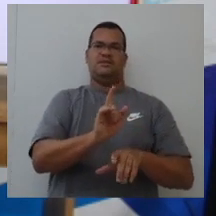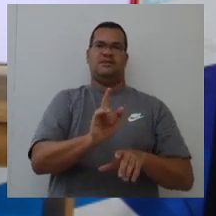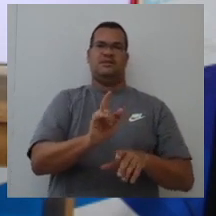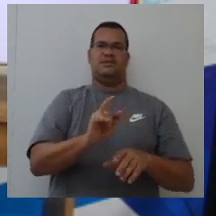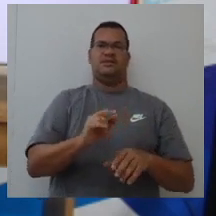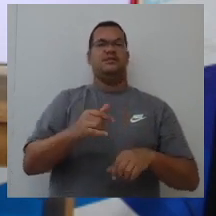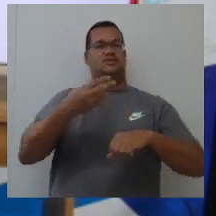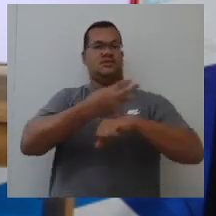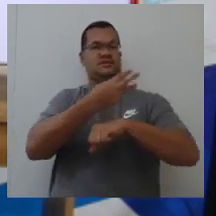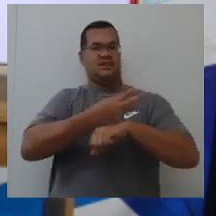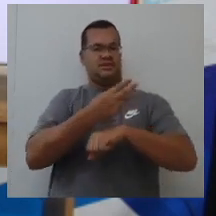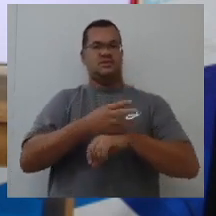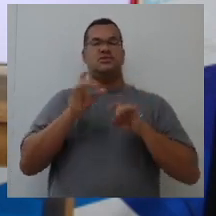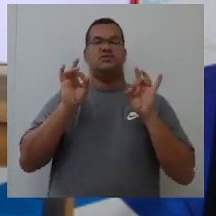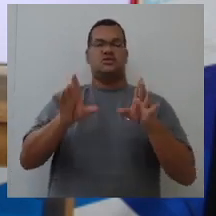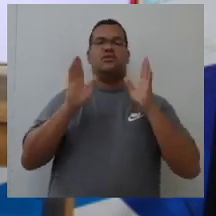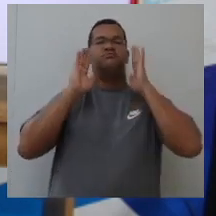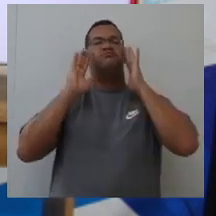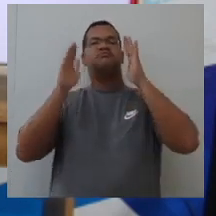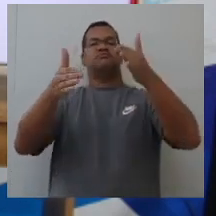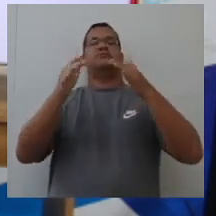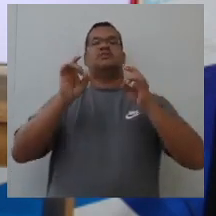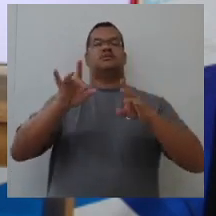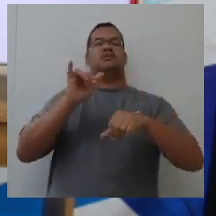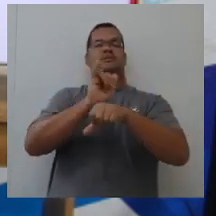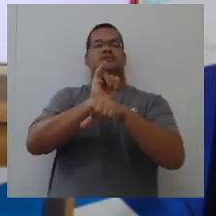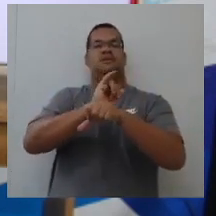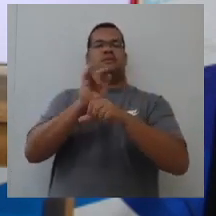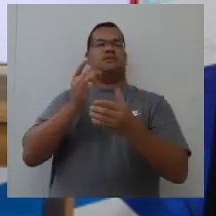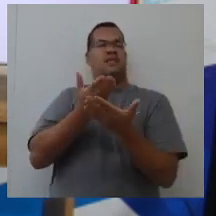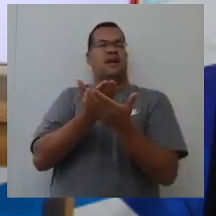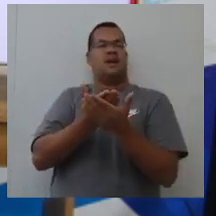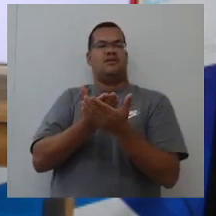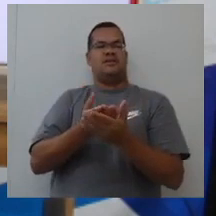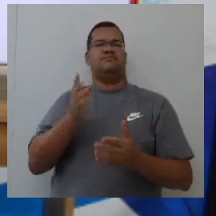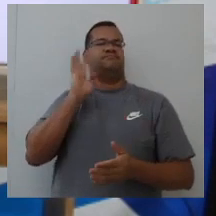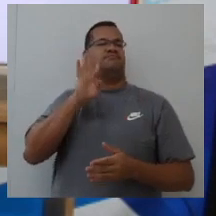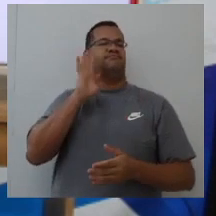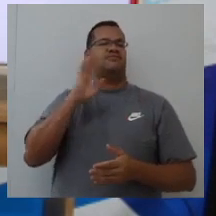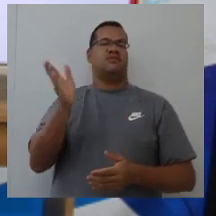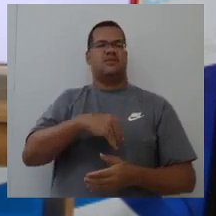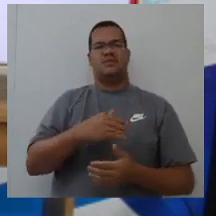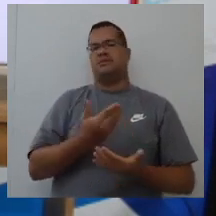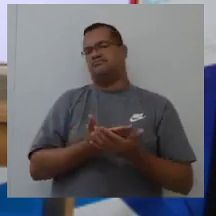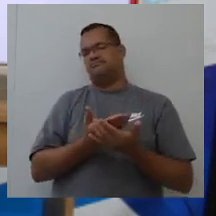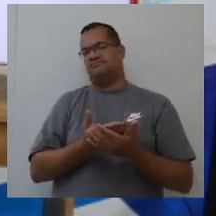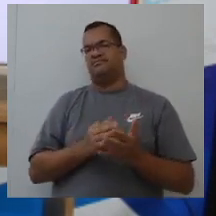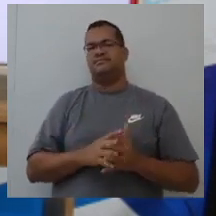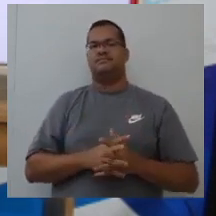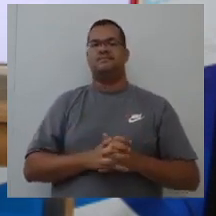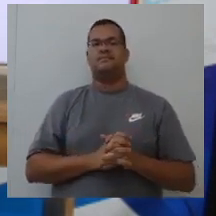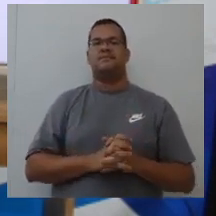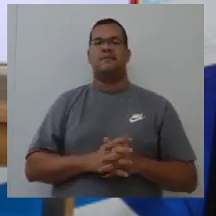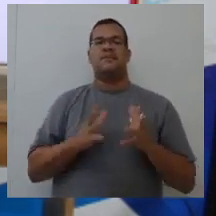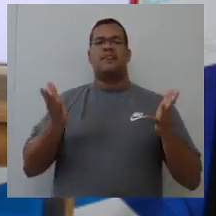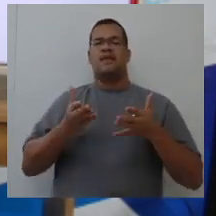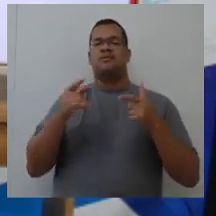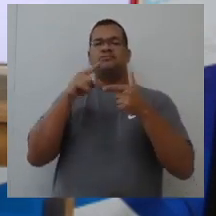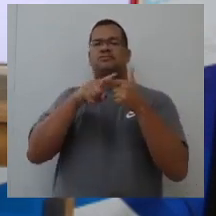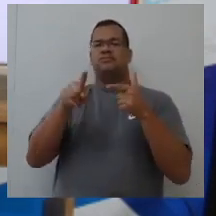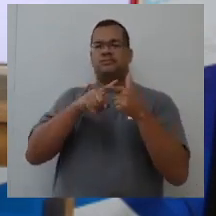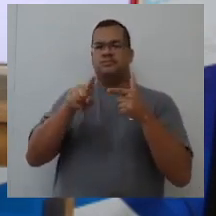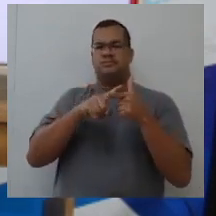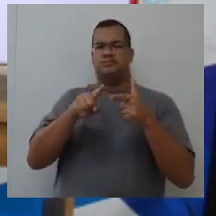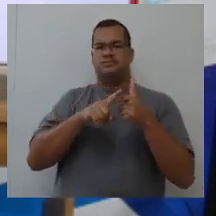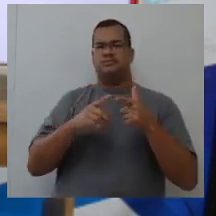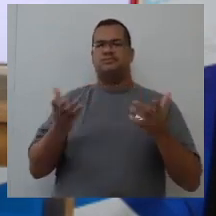Sai do WhatsApp, continua só no YouTube aqui das nossas aulas, beleza? Então vamos lá, galera. Olha só. Eu quero problematizar aqui,